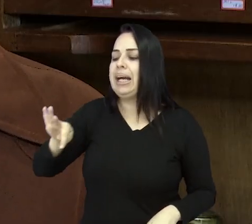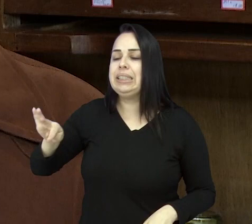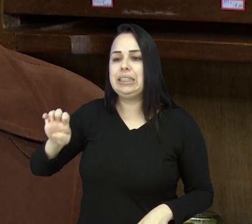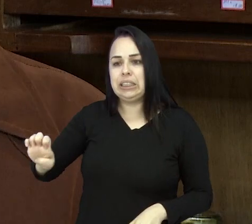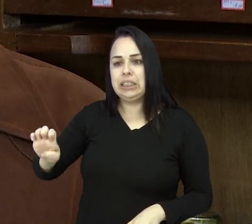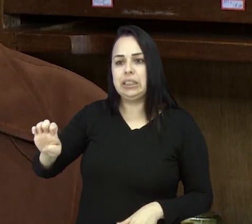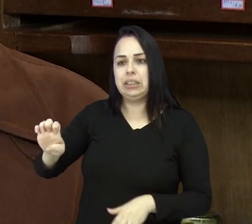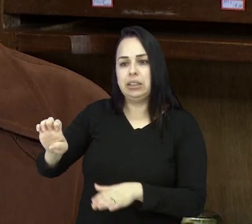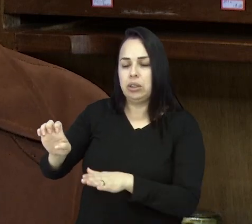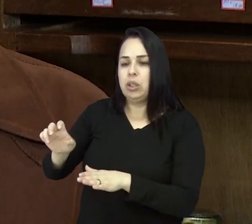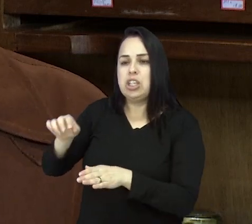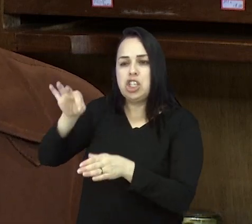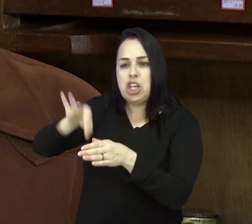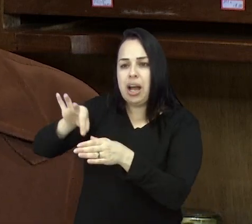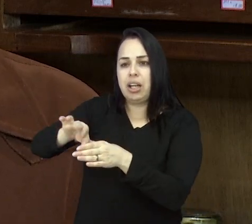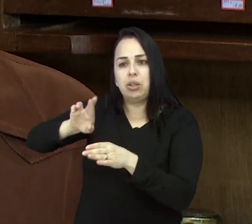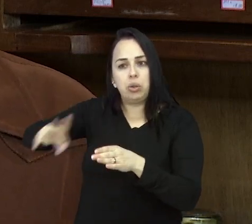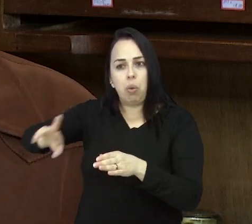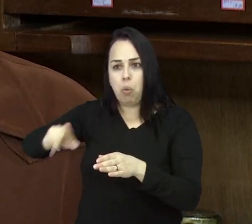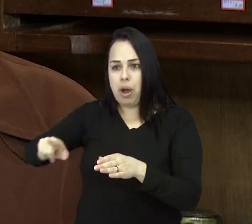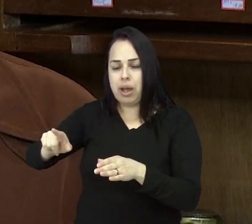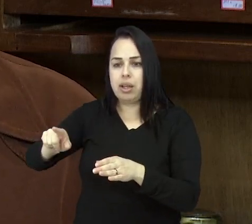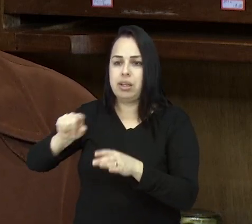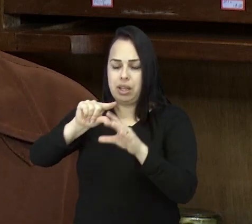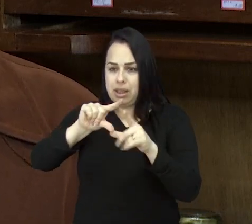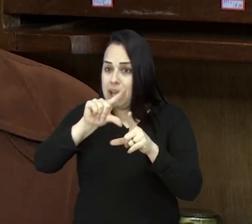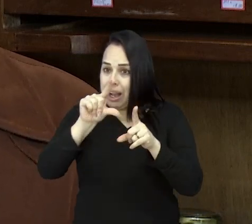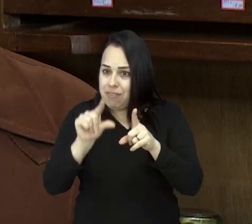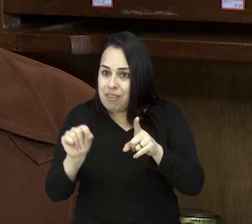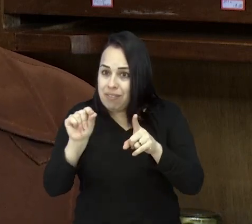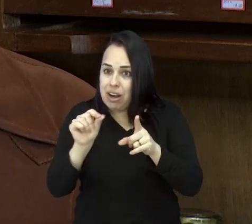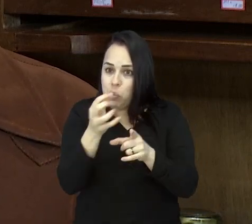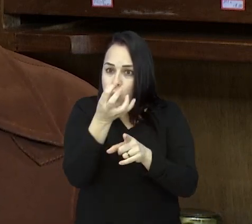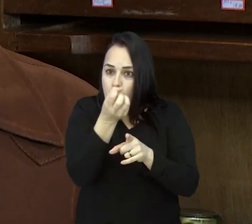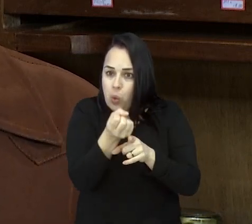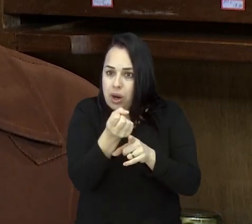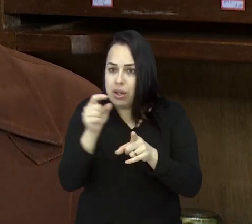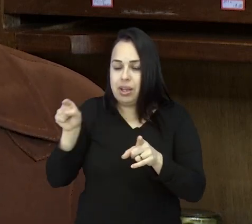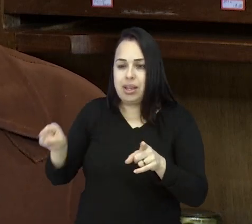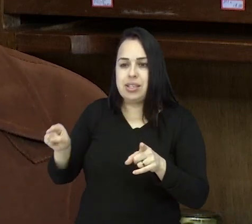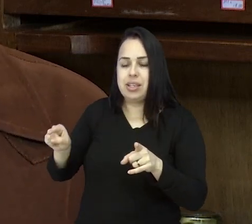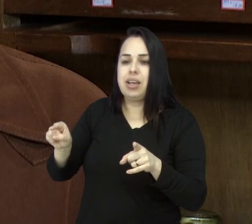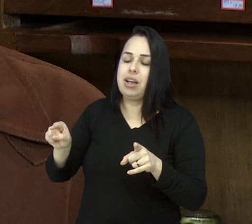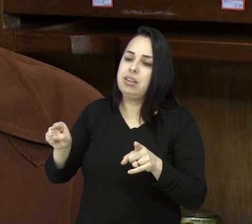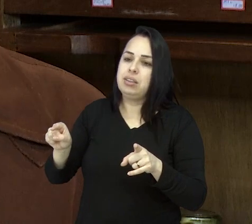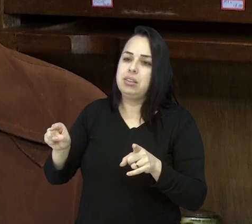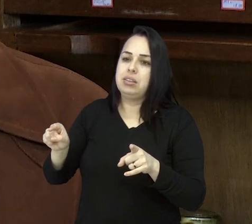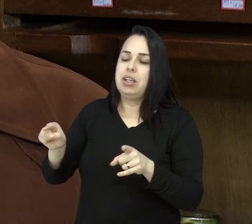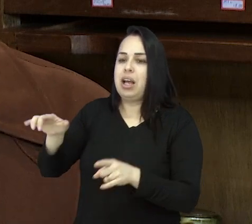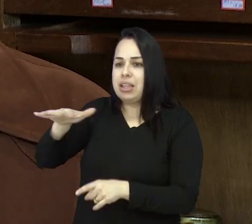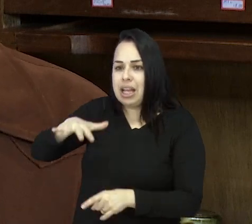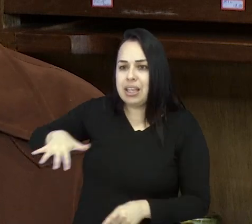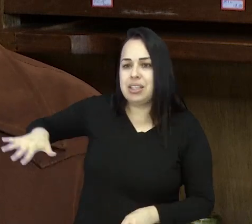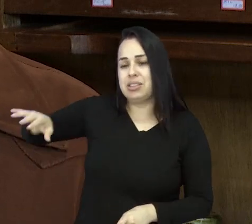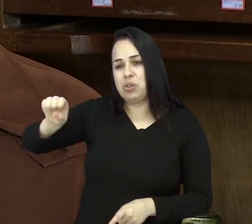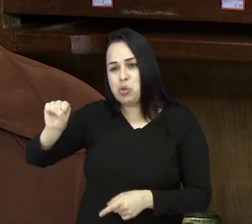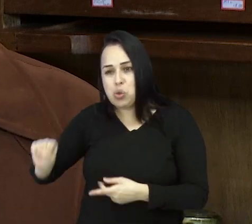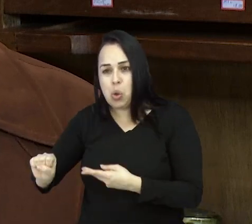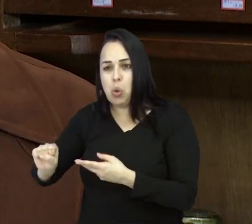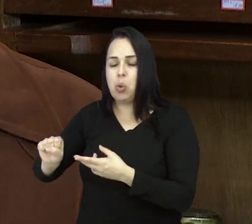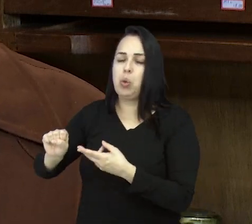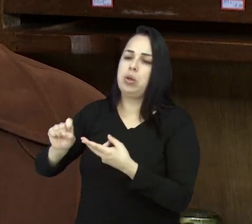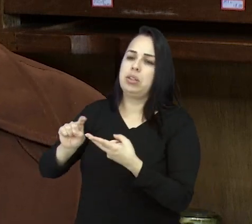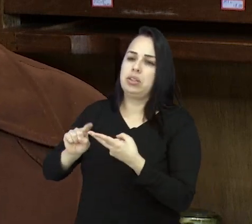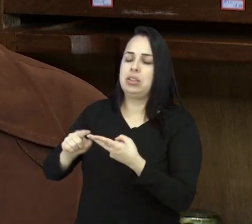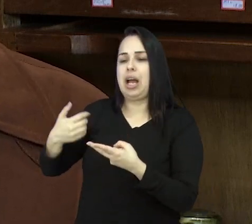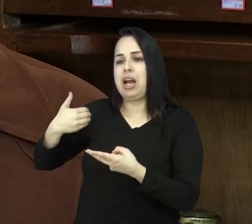chá, ele é mate. O chá é da folha Camellia sinensis, né? E o mate é do Ilex paraguainensis, que é da nossa região sul,